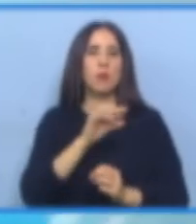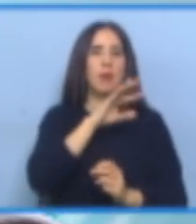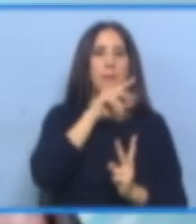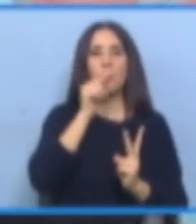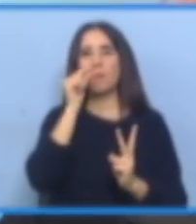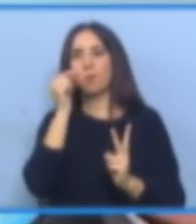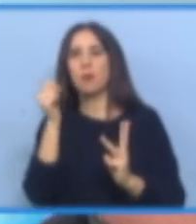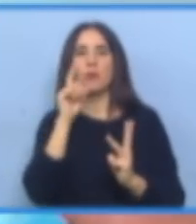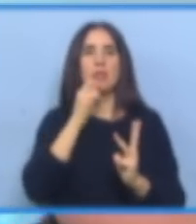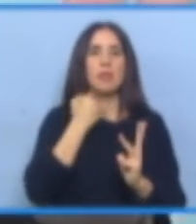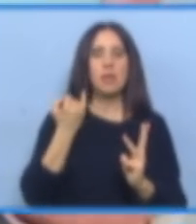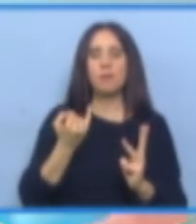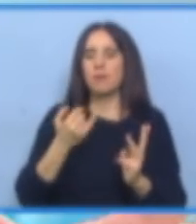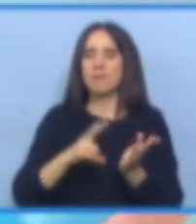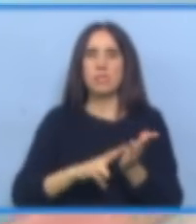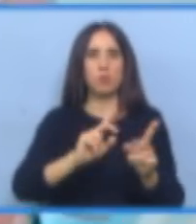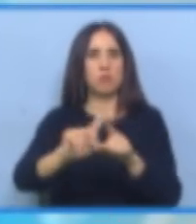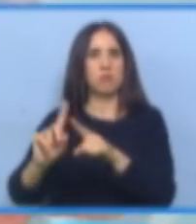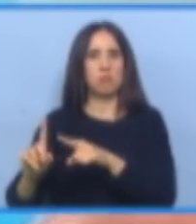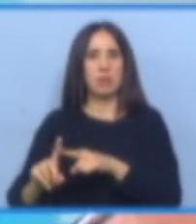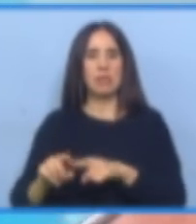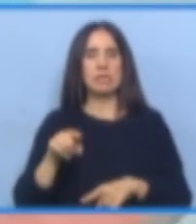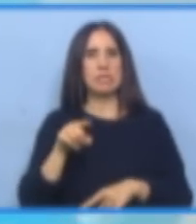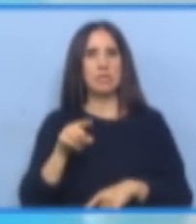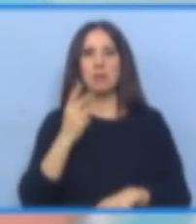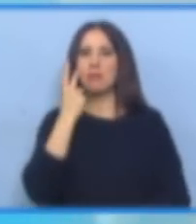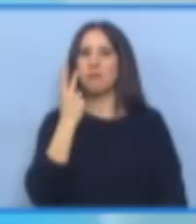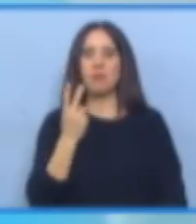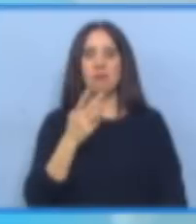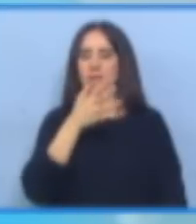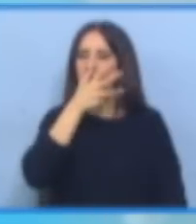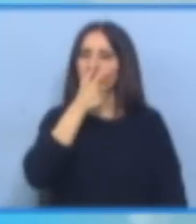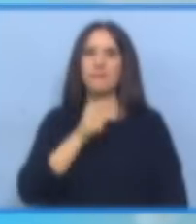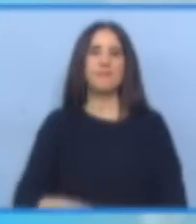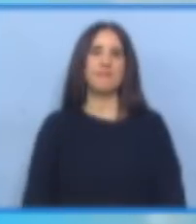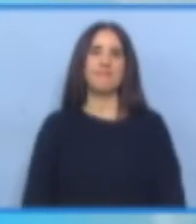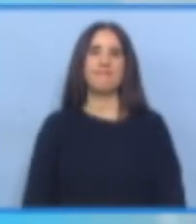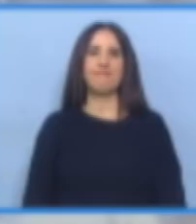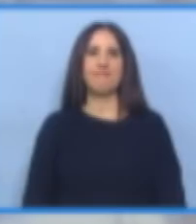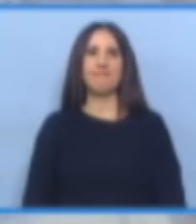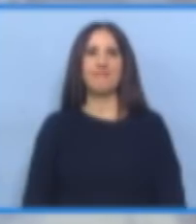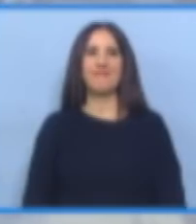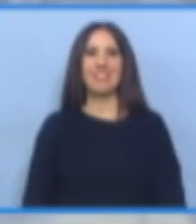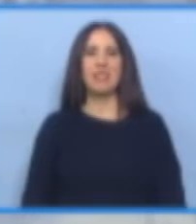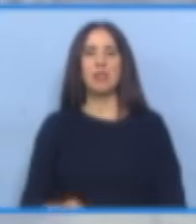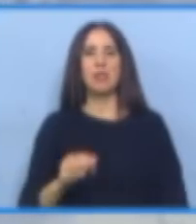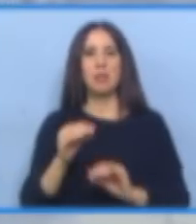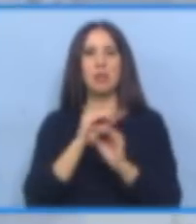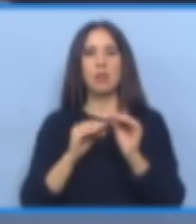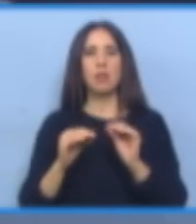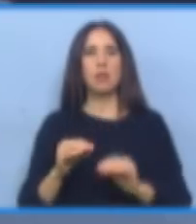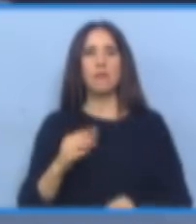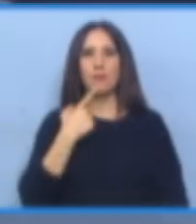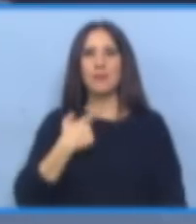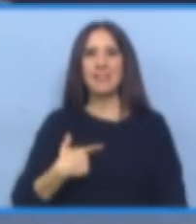porque a tia, por várias razões. E isso é uma vida infeliz. E Aliás, ia perguntar ao Frei... já vais